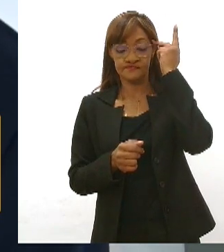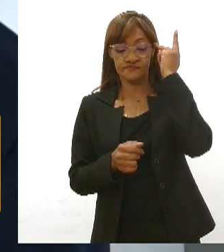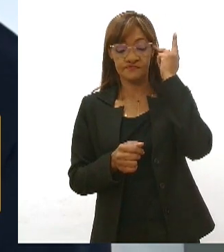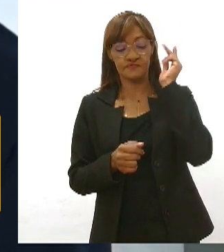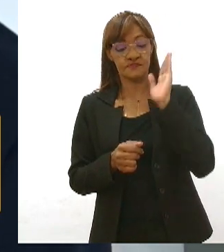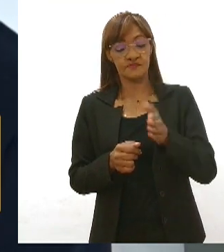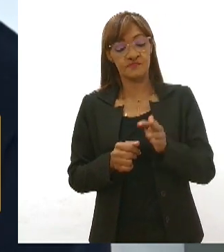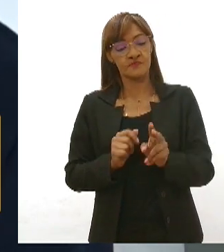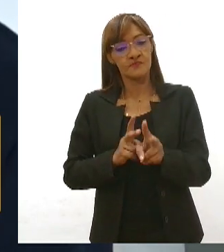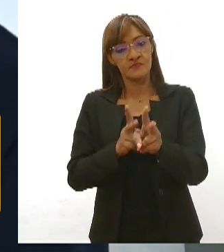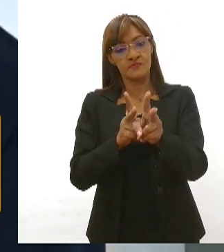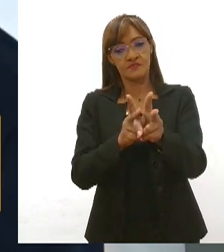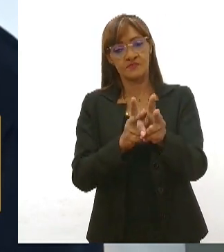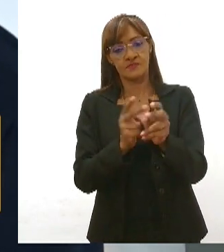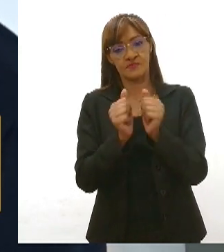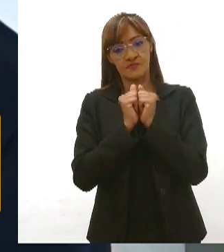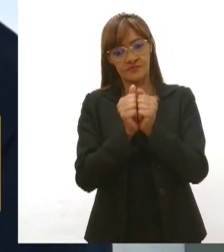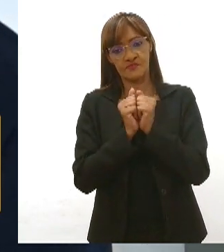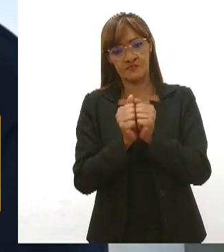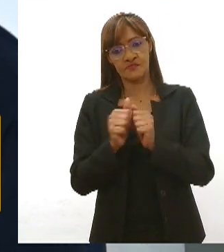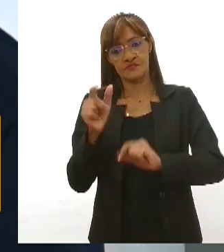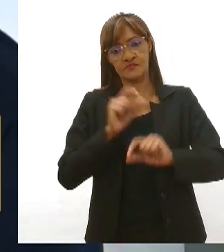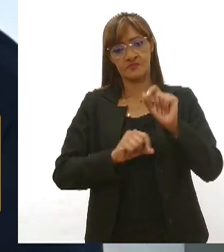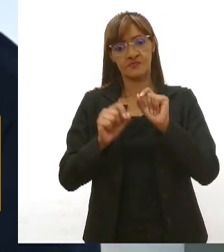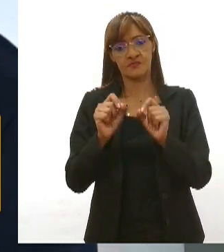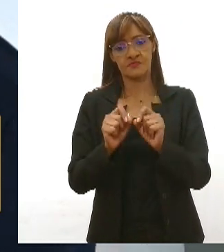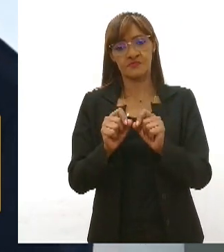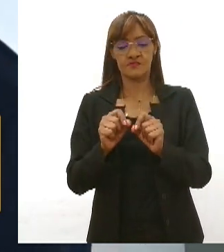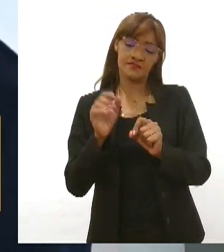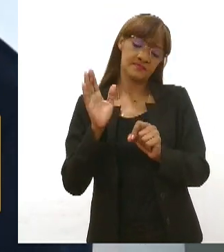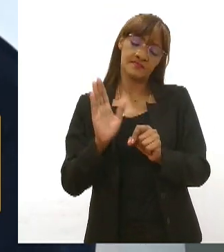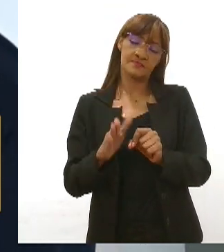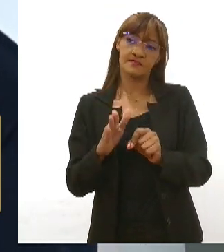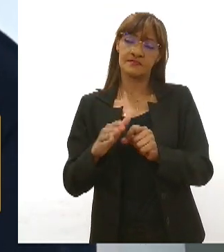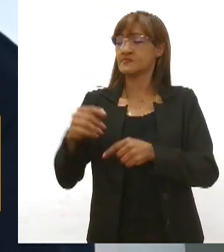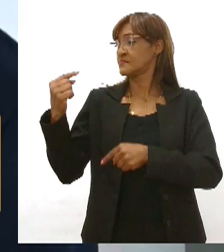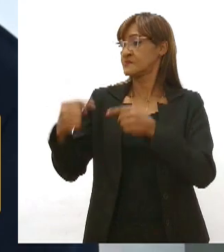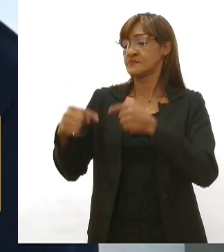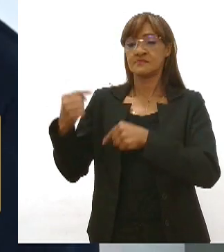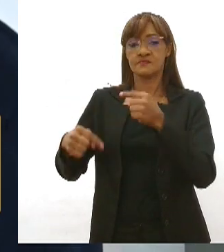inclusive, delinear algumas diretrizes de implantação da política de recursos hídricos do Estado,